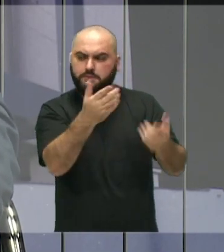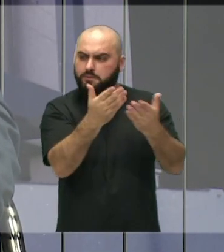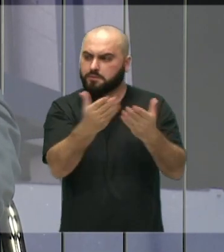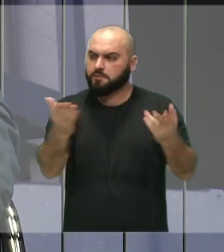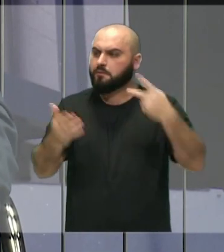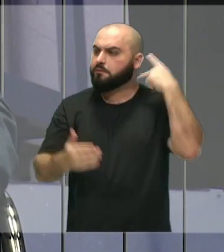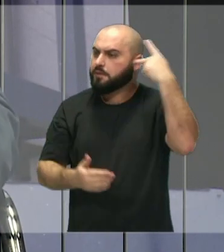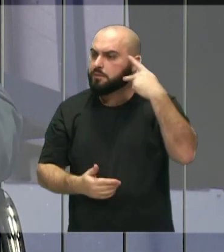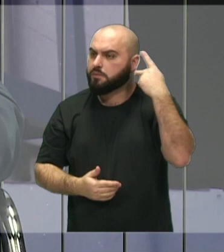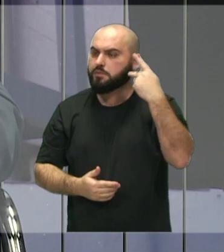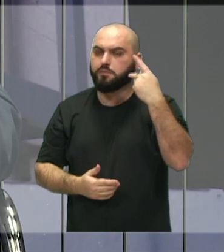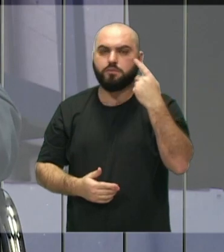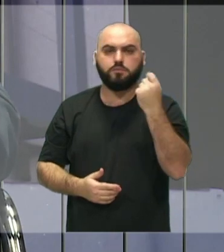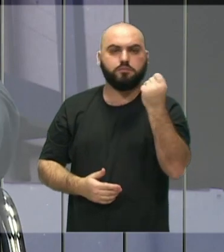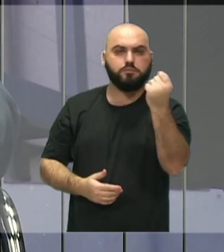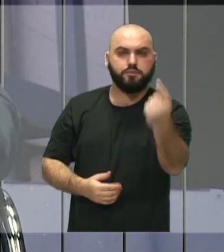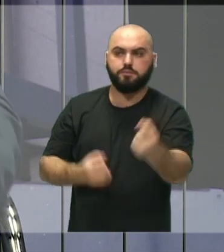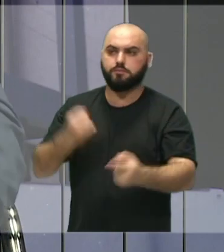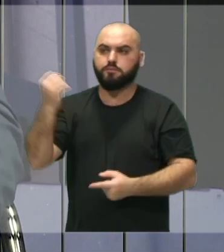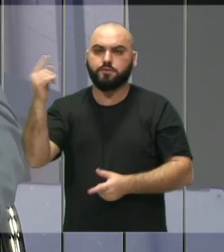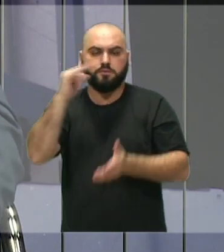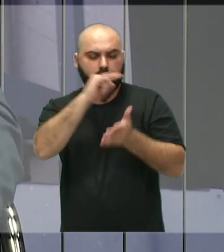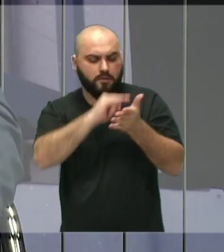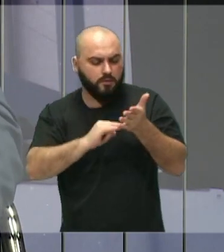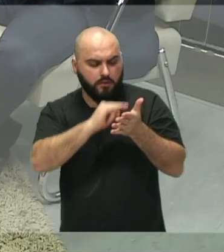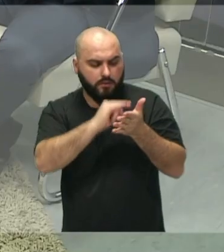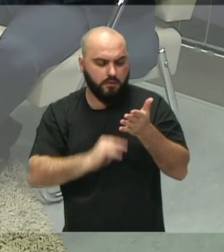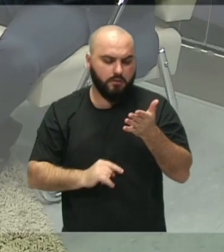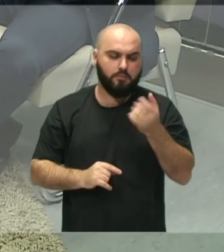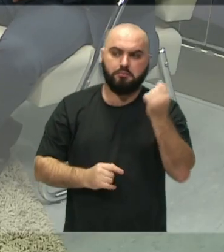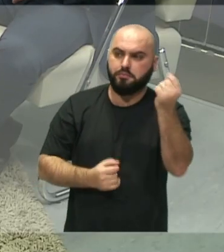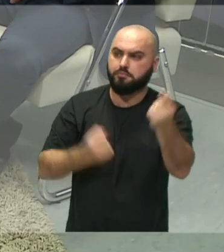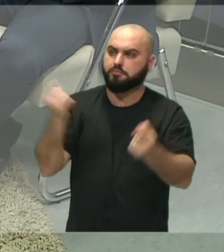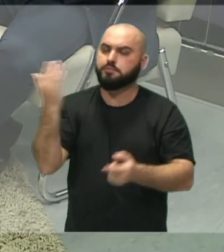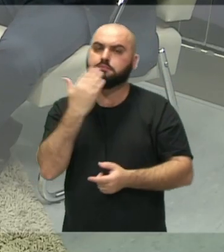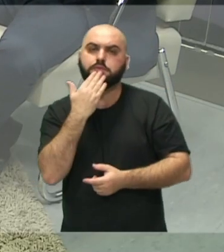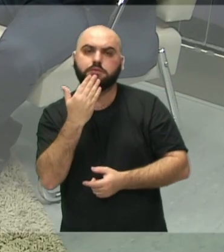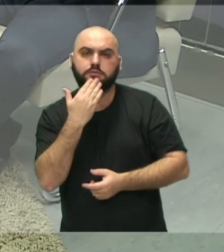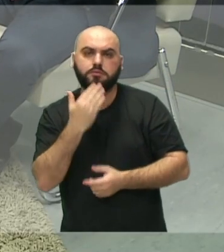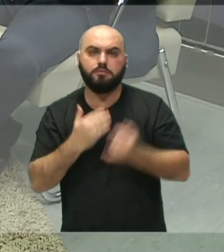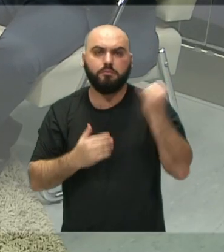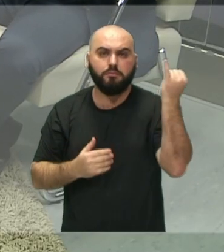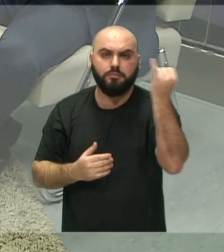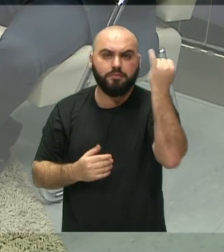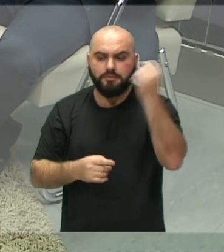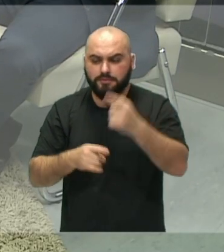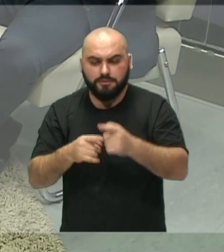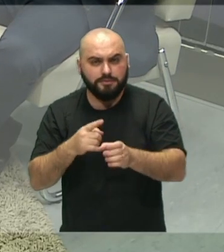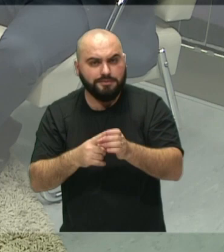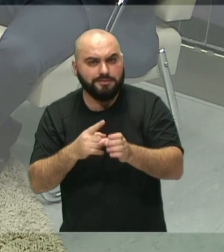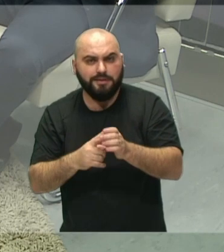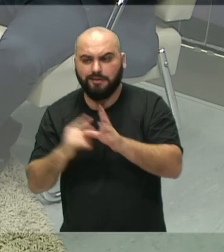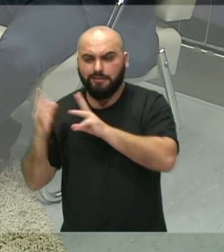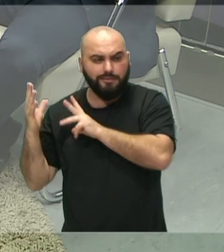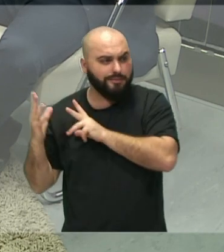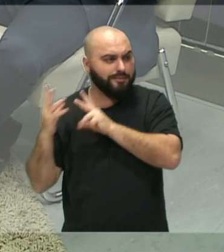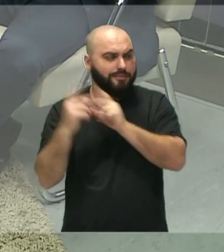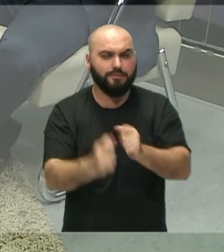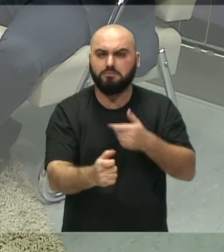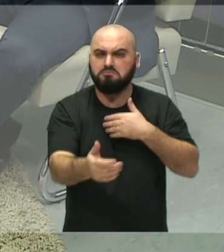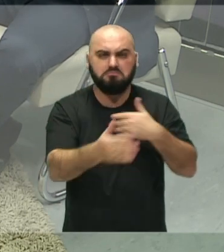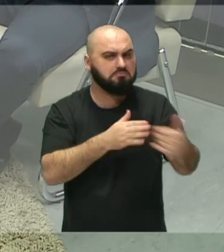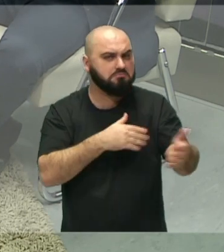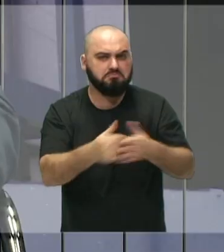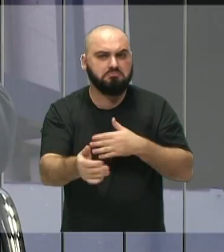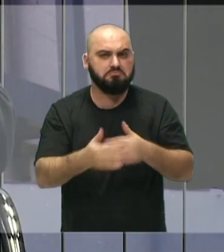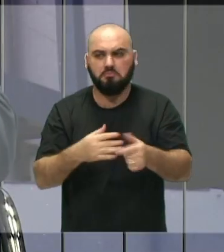um trazendo alguns requerimentos, algumas indicações extremamente importantes e relevantes para todos, independente de quem era a